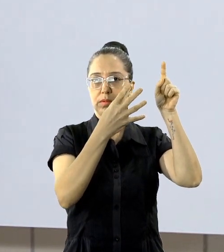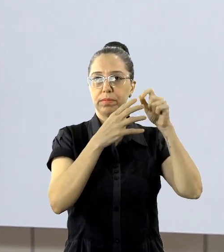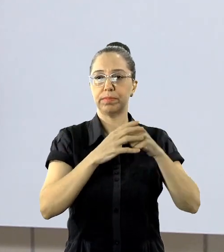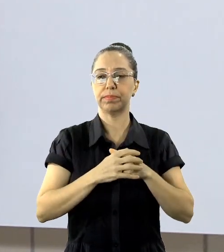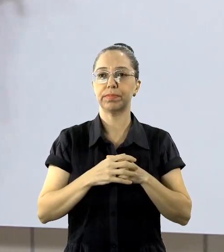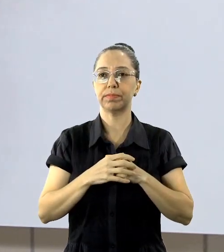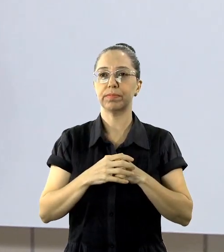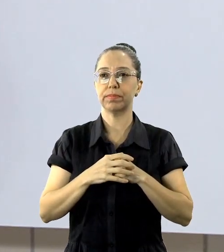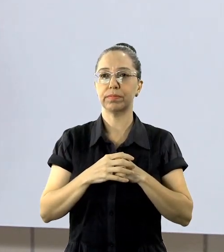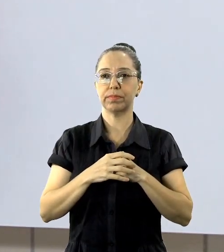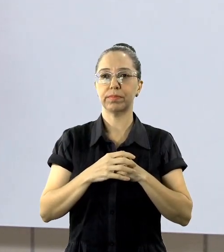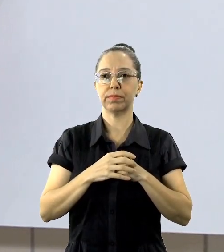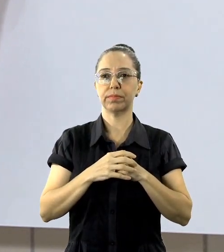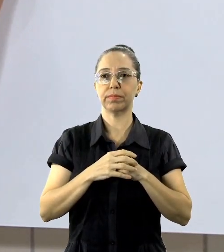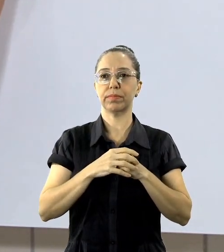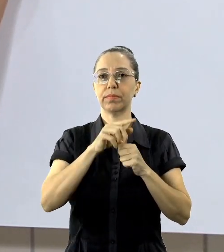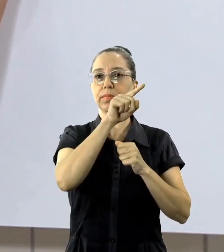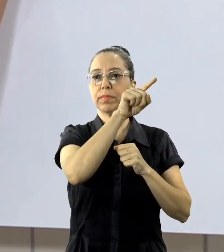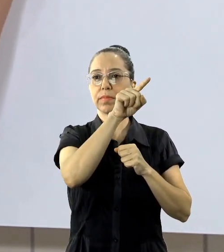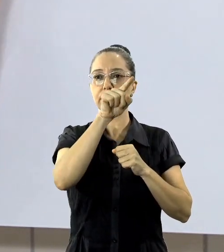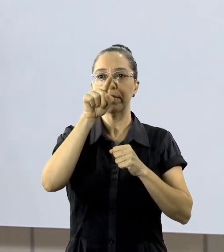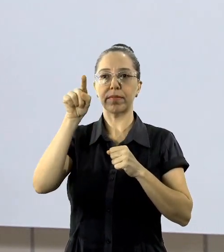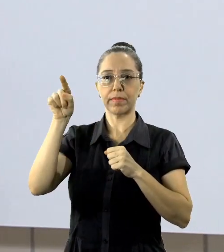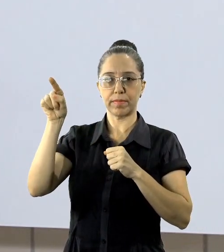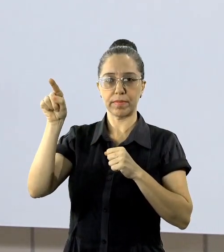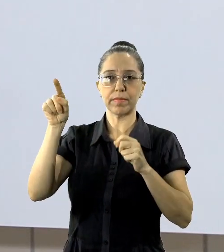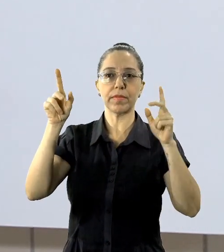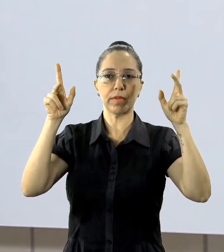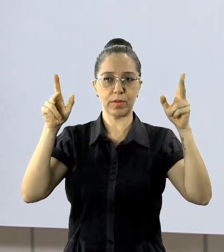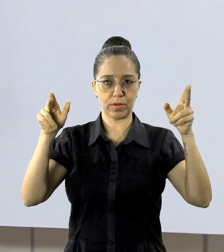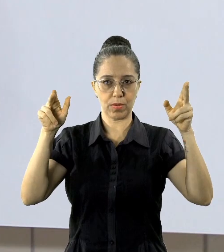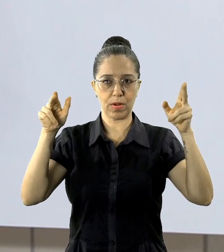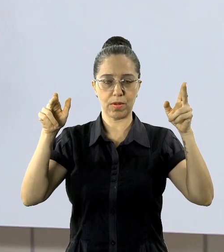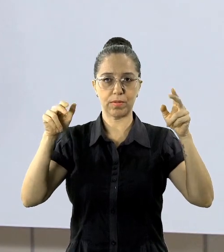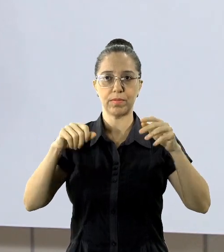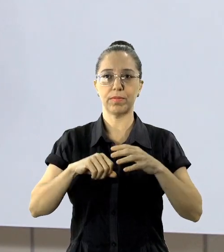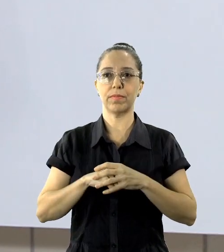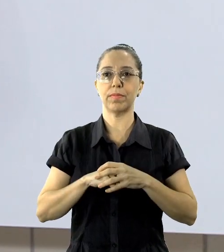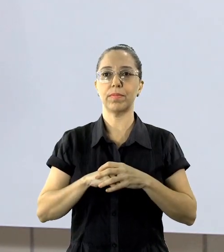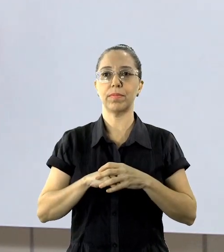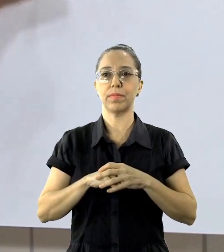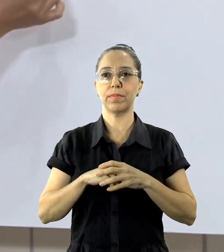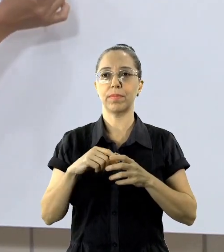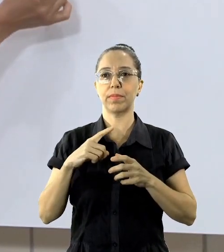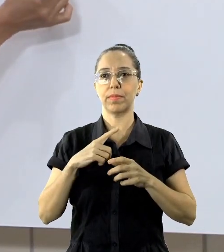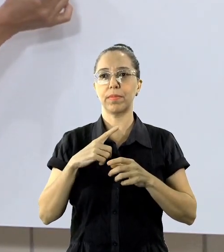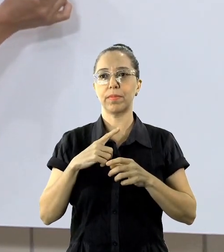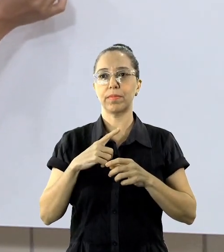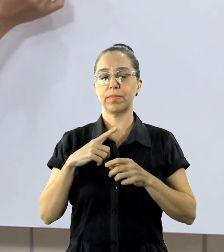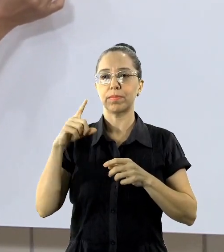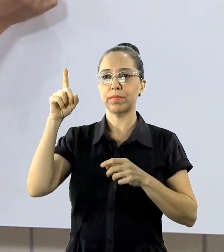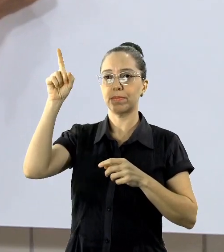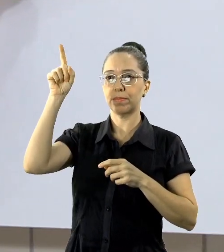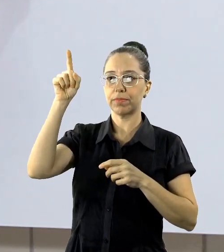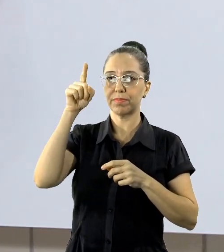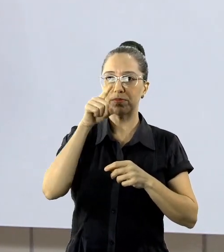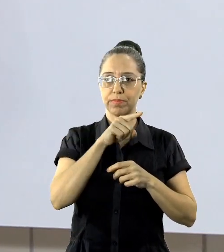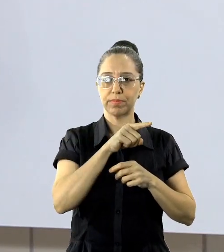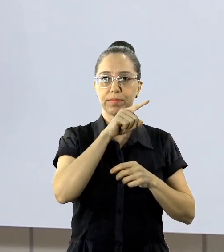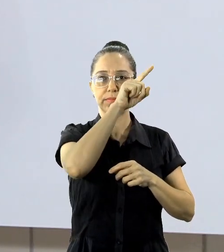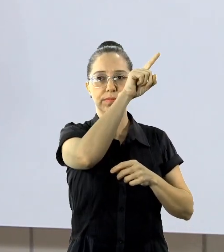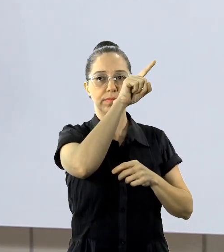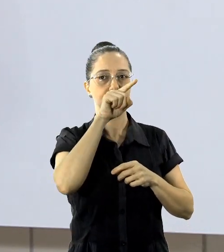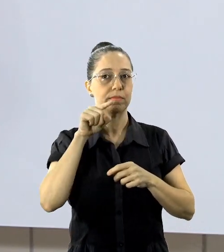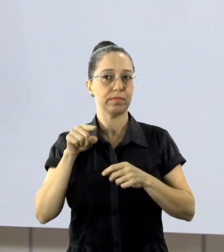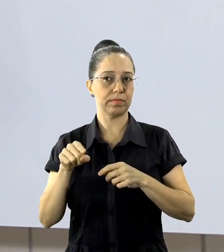segunda parcela aqui da adição, ela continuou no mesmo lugar. E nós tivemos aqui que o resultado dessa